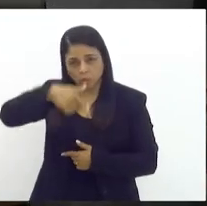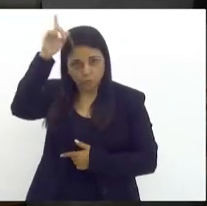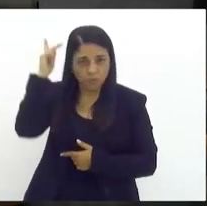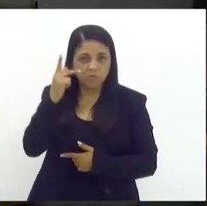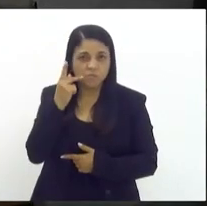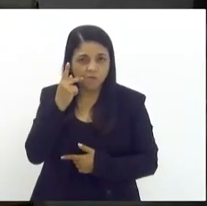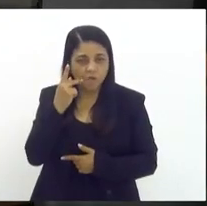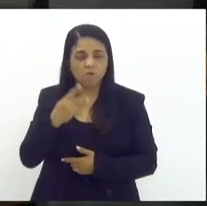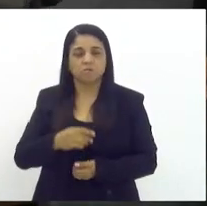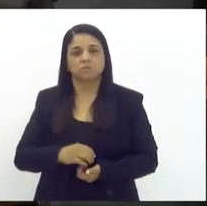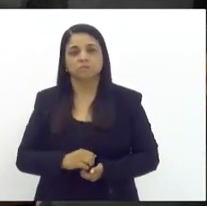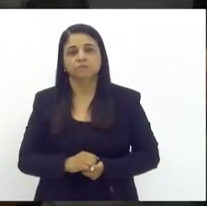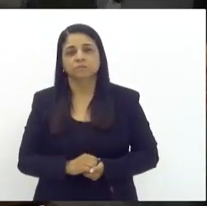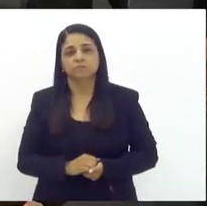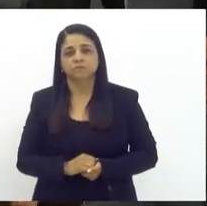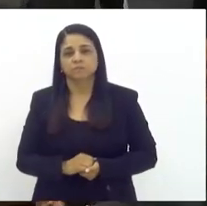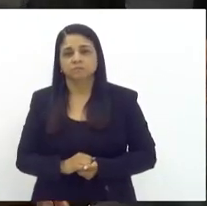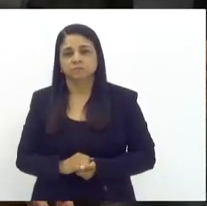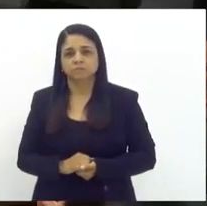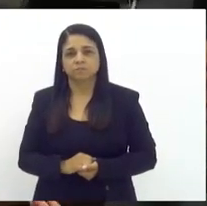Corrêa da Rocha